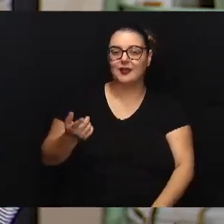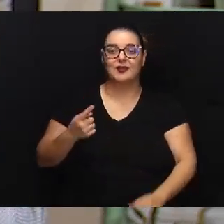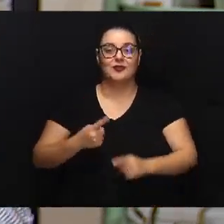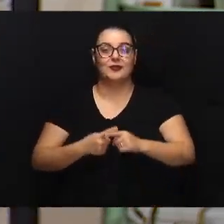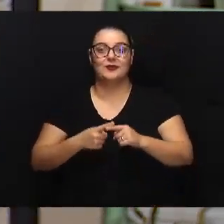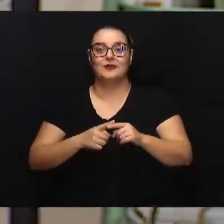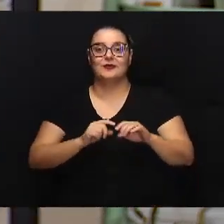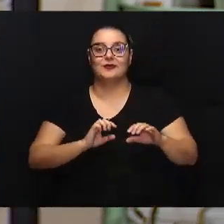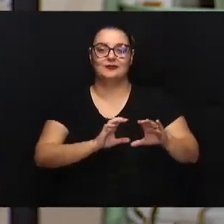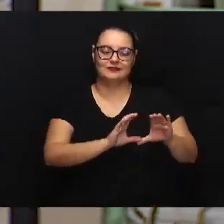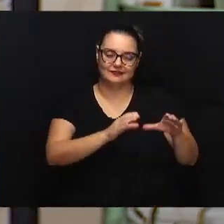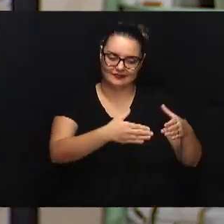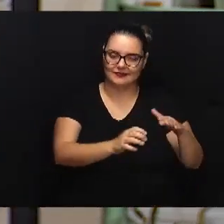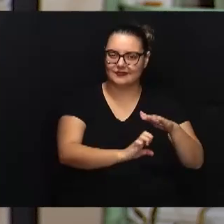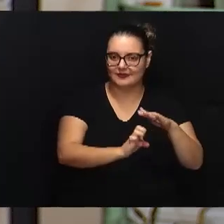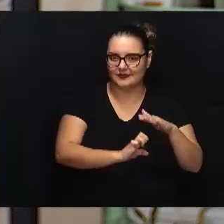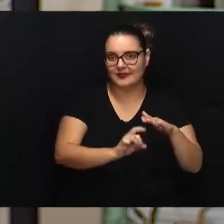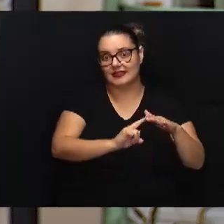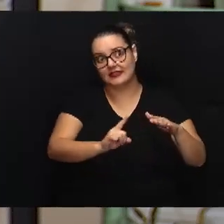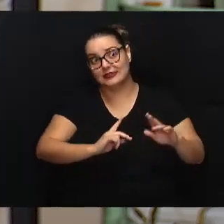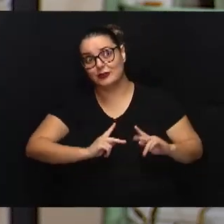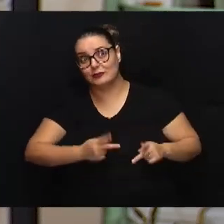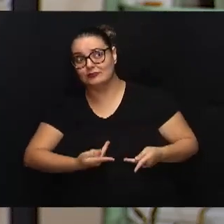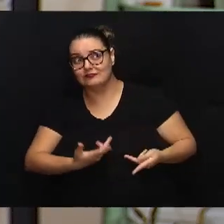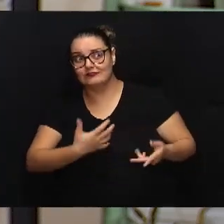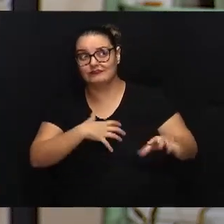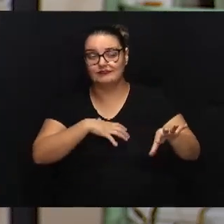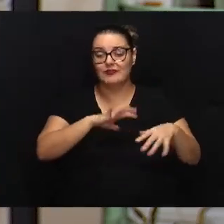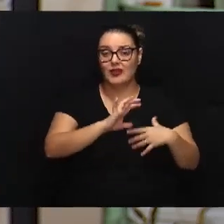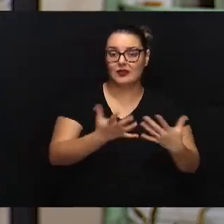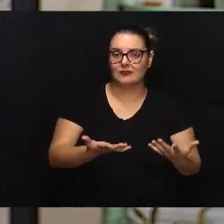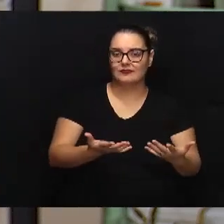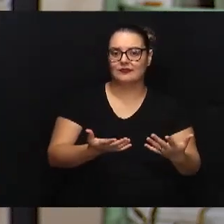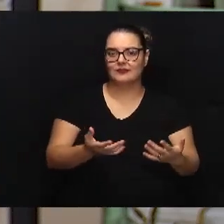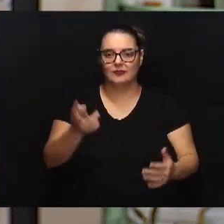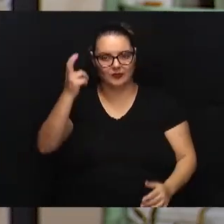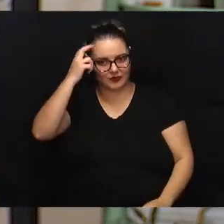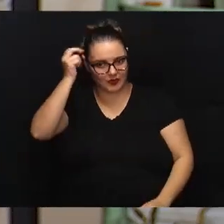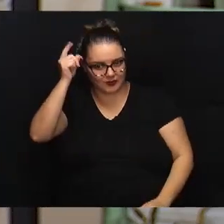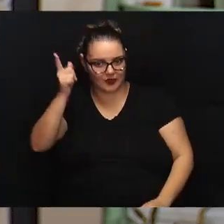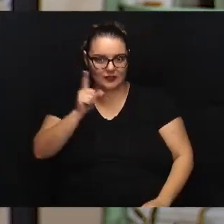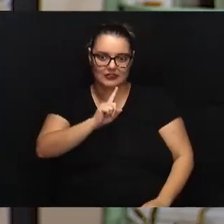organização não tão humanizada, na verdade, de uma cultura não tão humanizada.